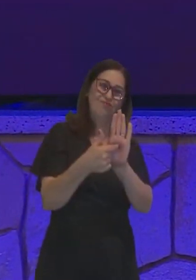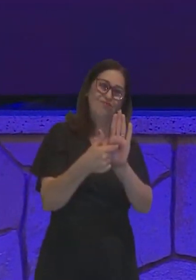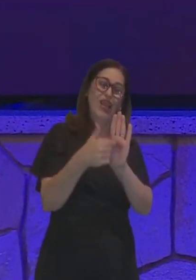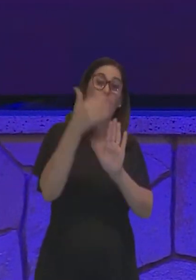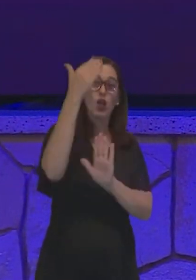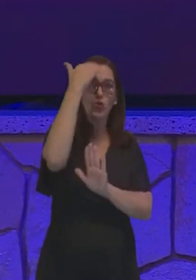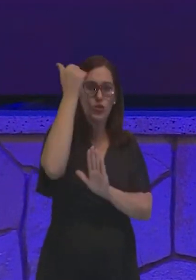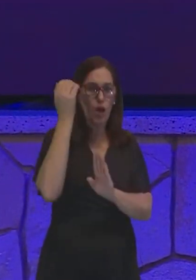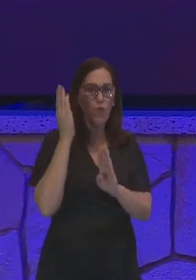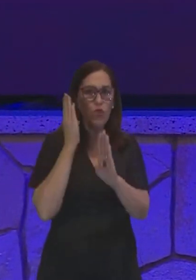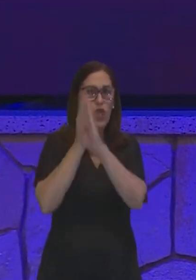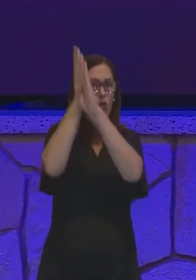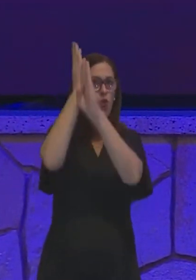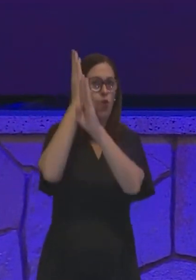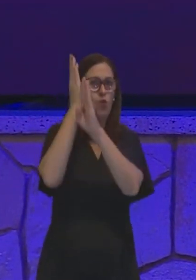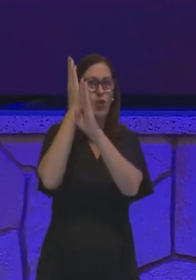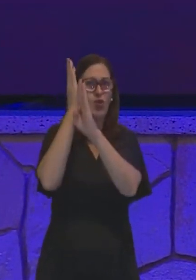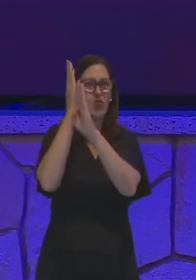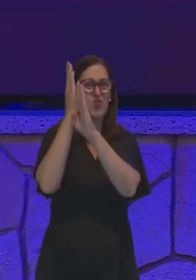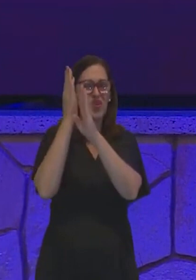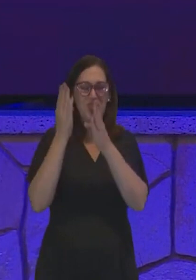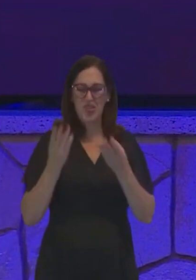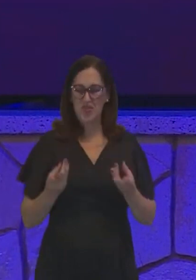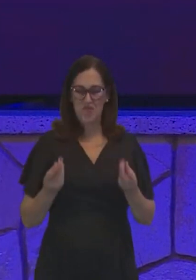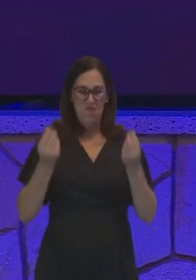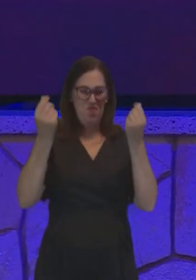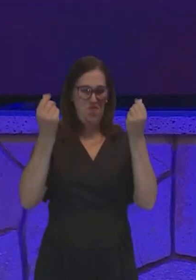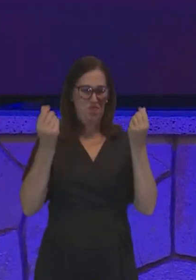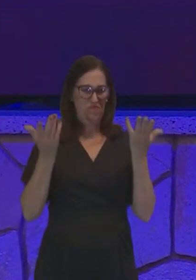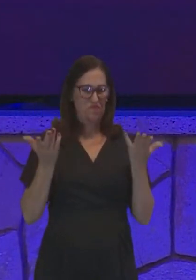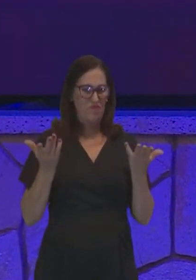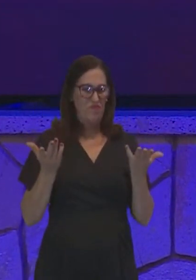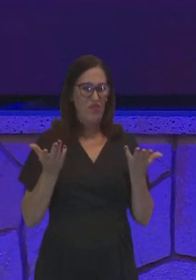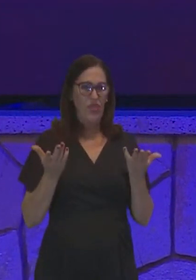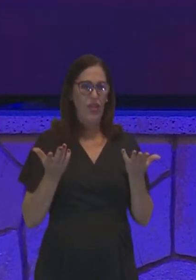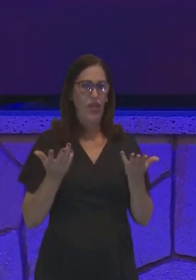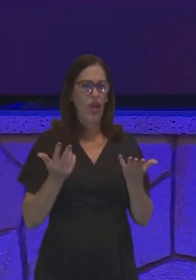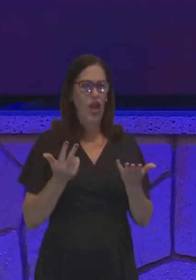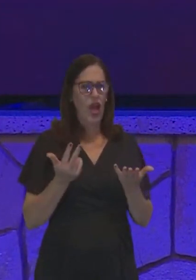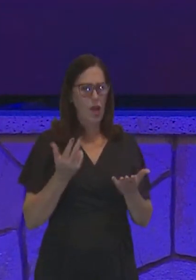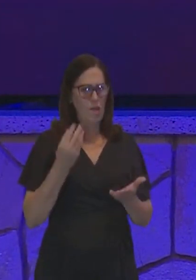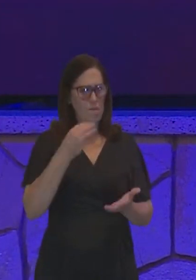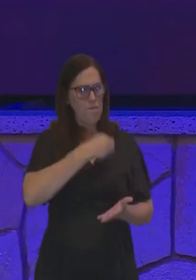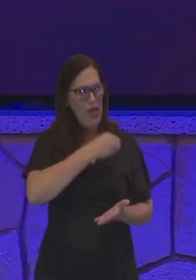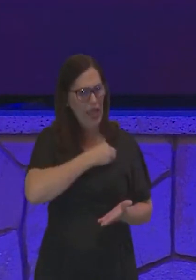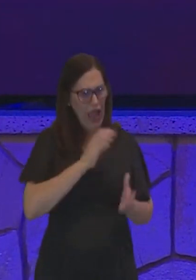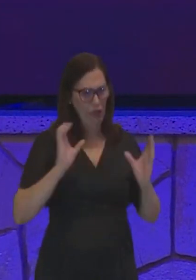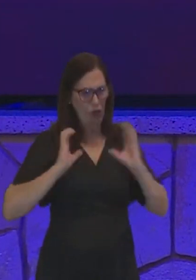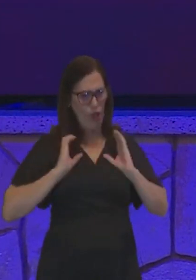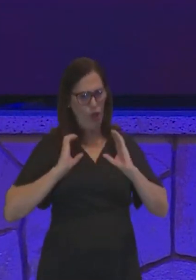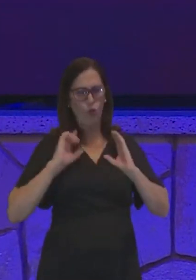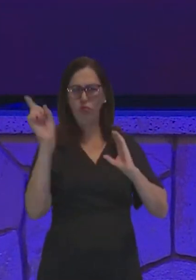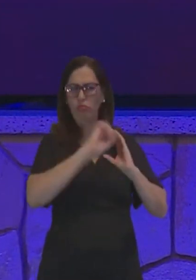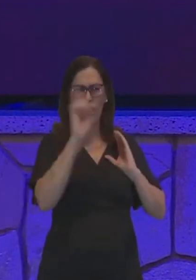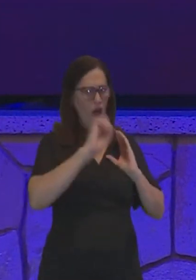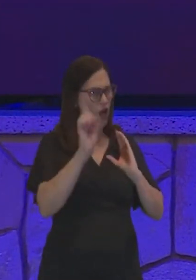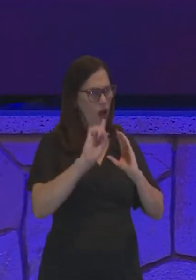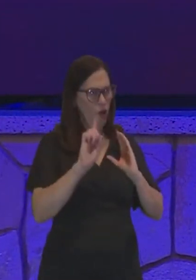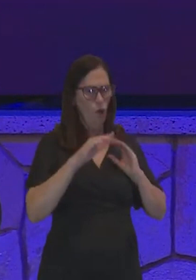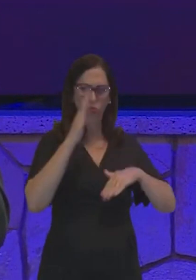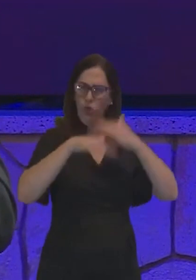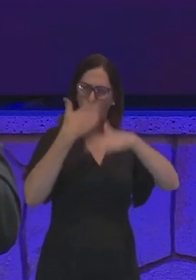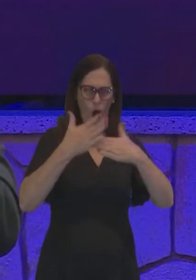também descobriu que a riqueza, porque não é pecado ser rico, não é pecado estar bem estabelecido na